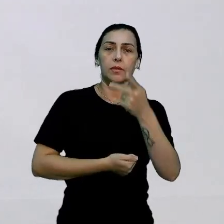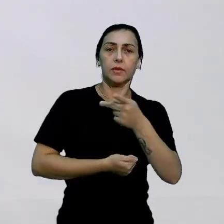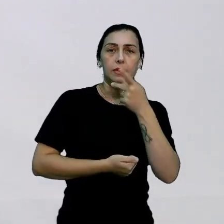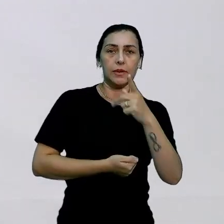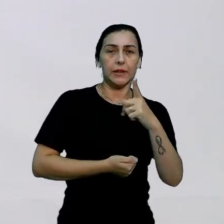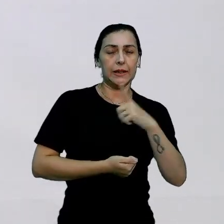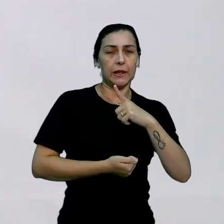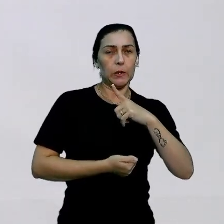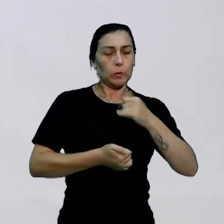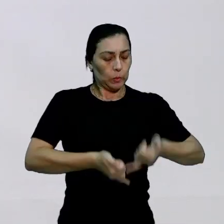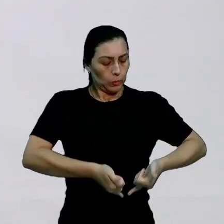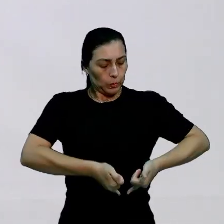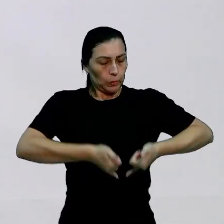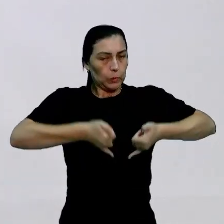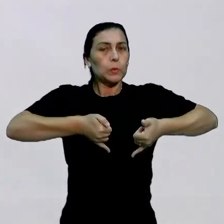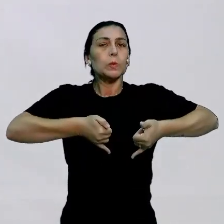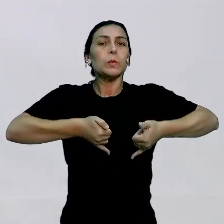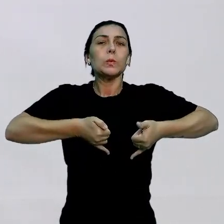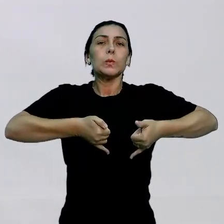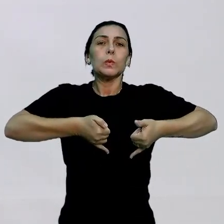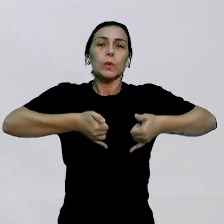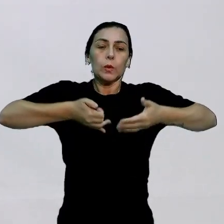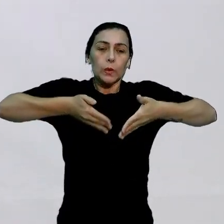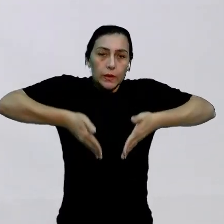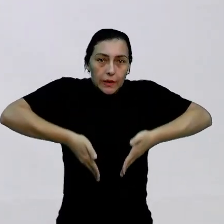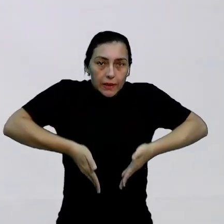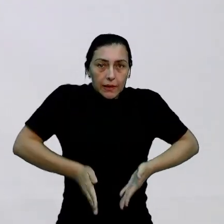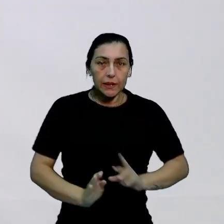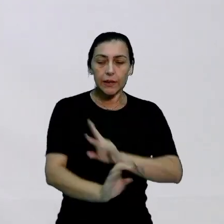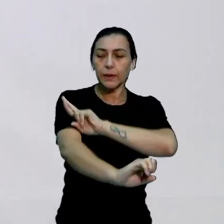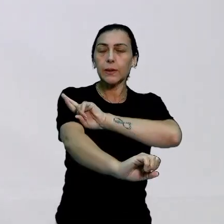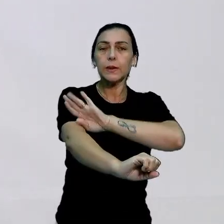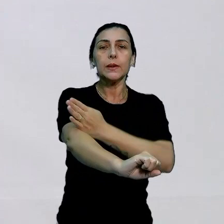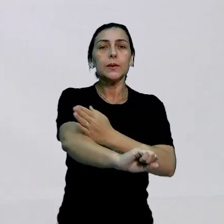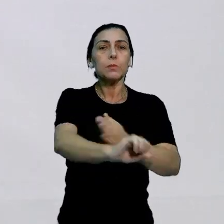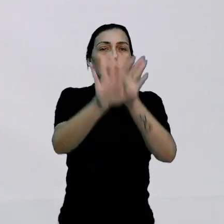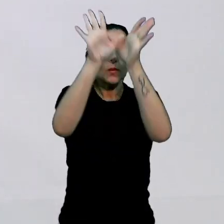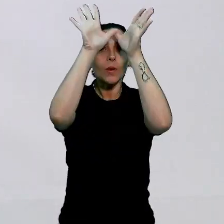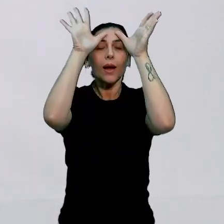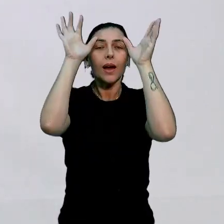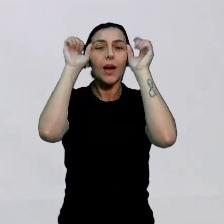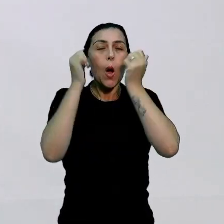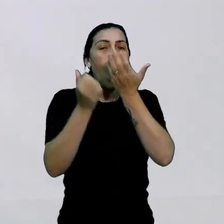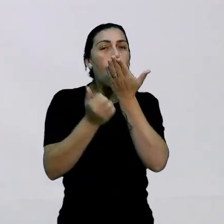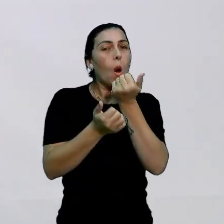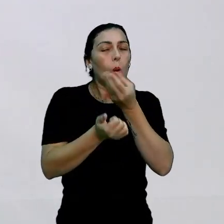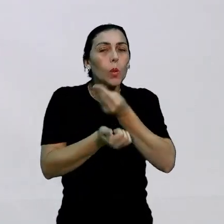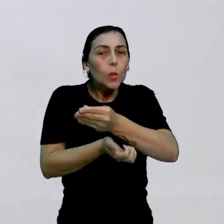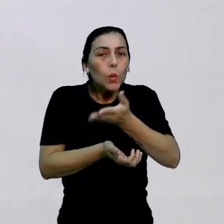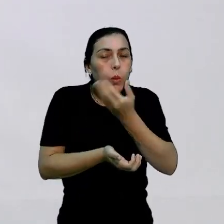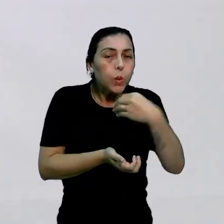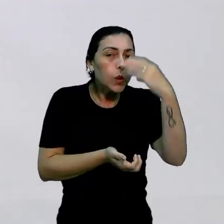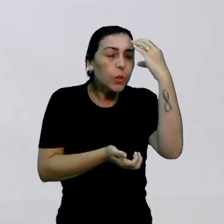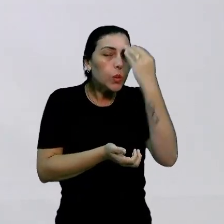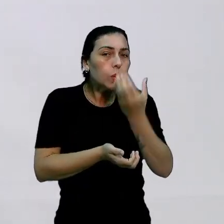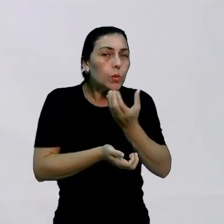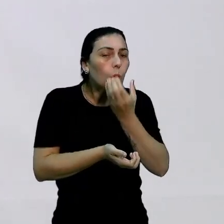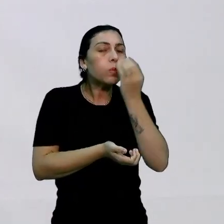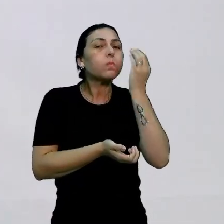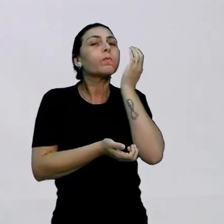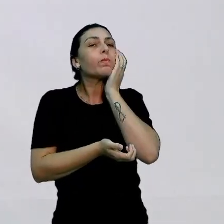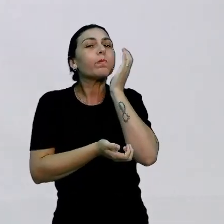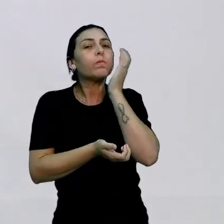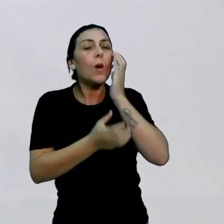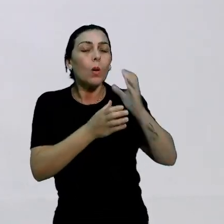tenho orgulho de ser acreano, né? Eu sou acreano do pé rachado, eu como farinha de Cruzeiro do Sul, tomo açaí,